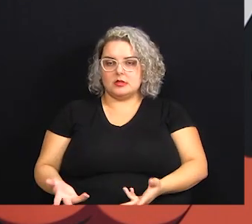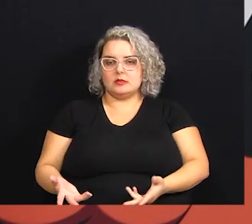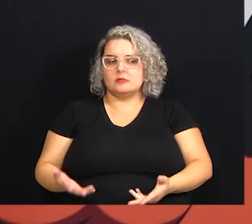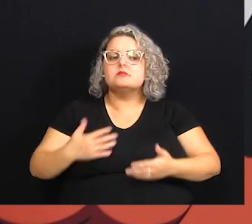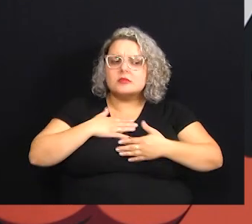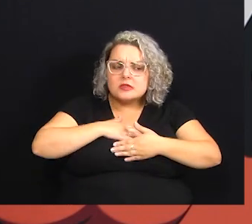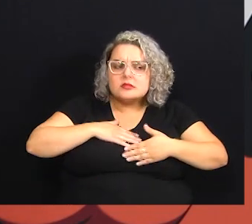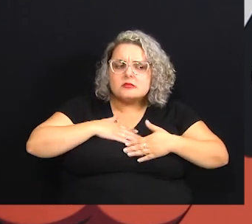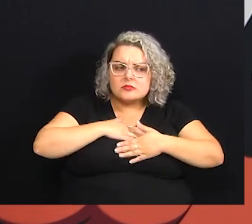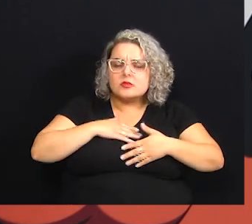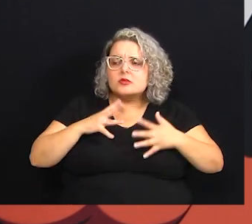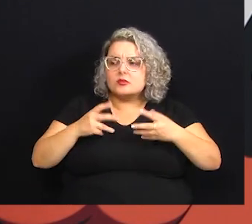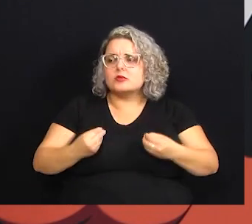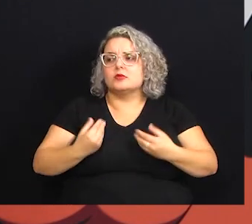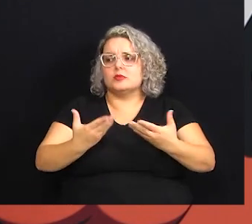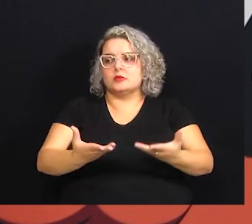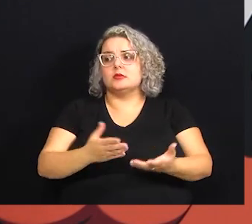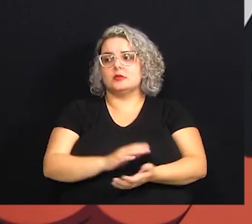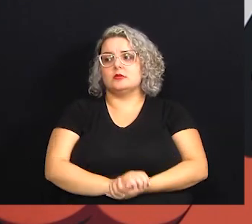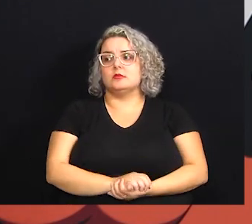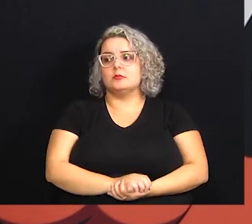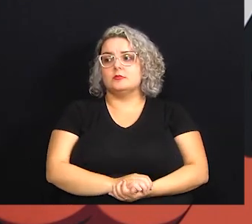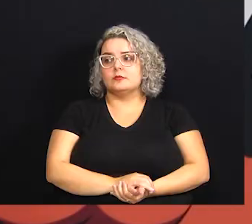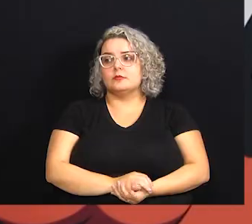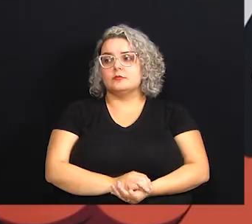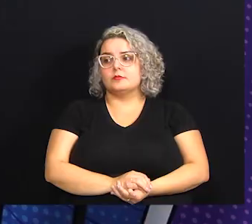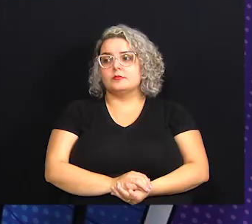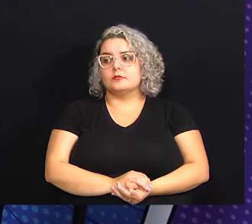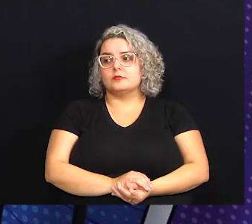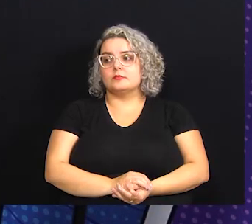você está satisfeito com o que você entregou?